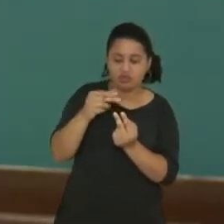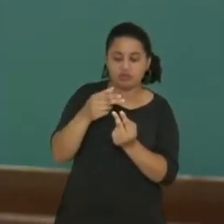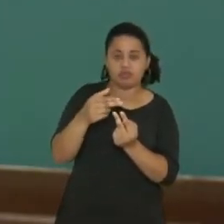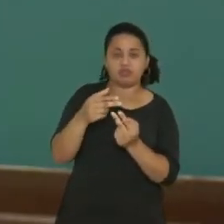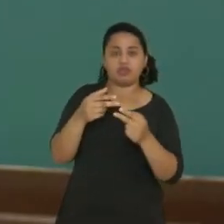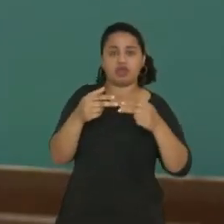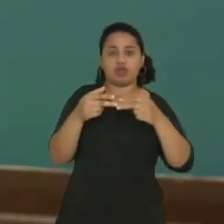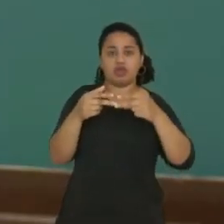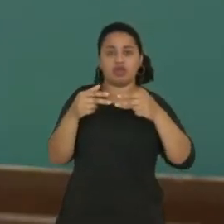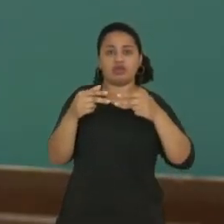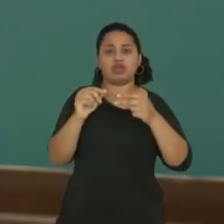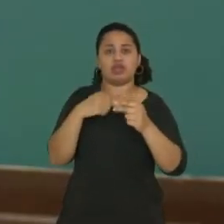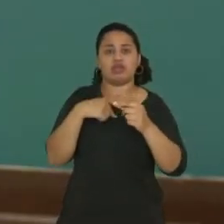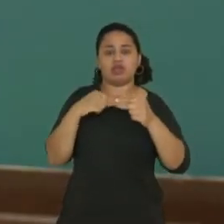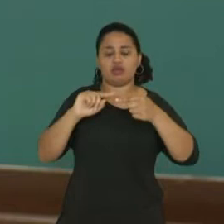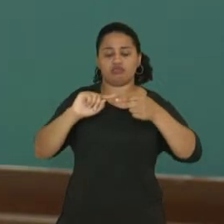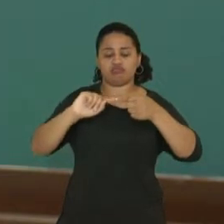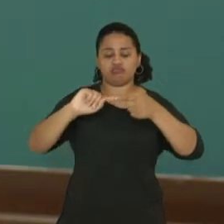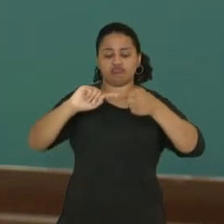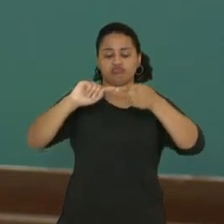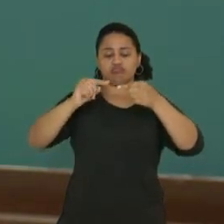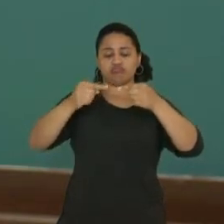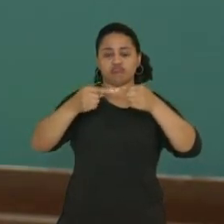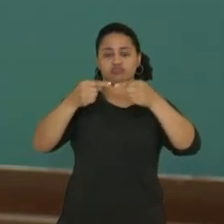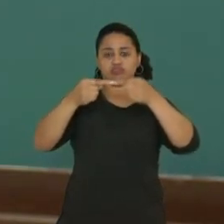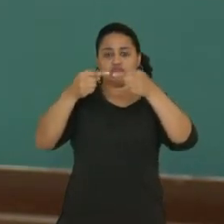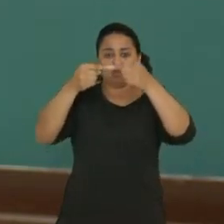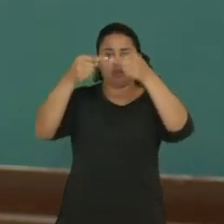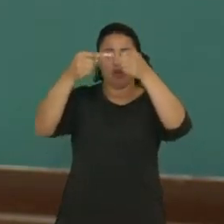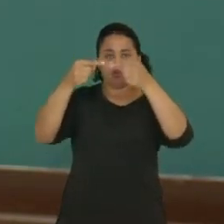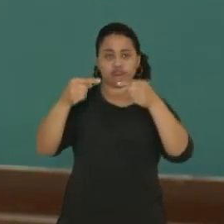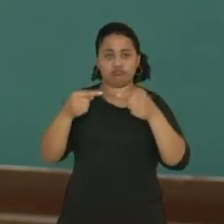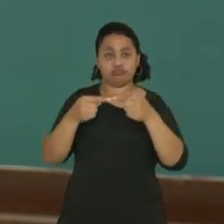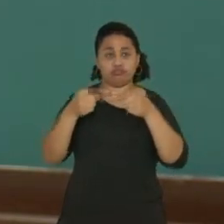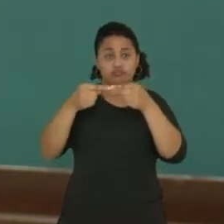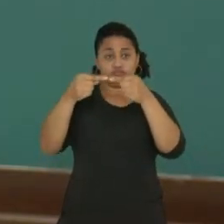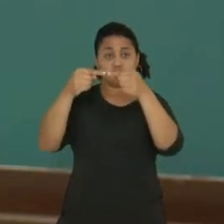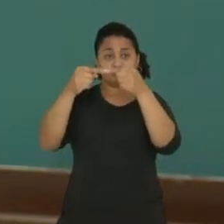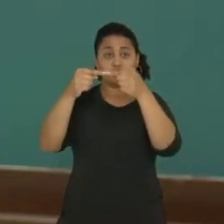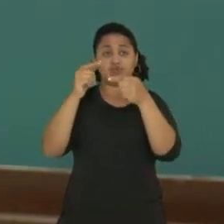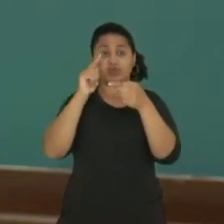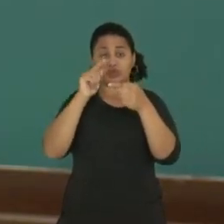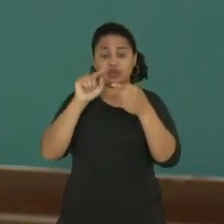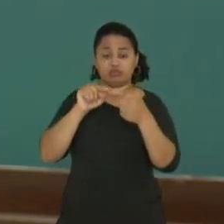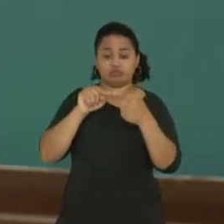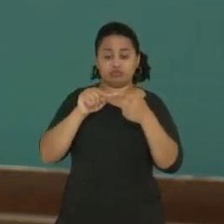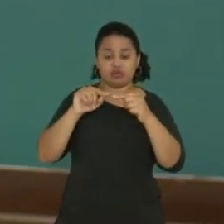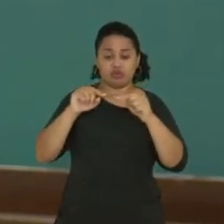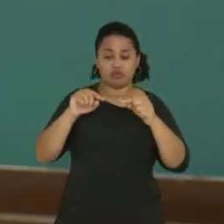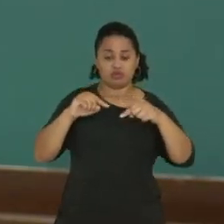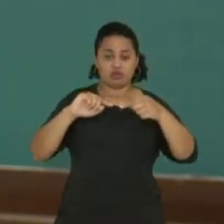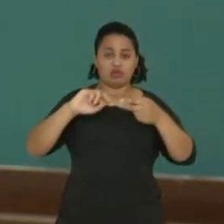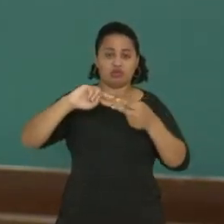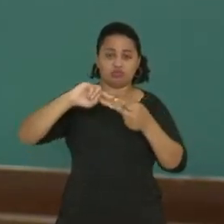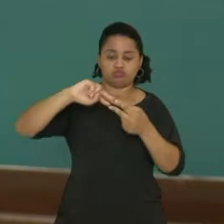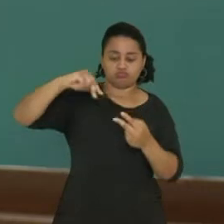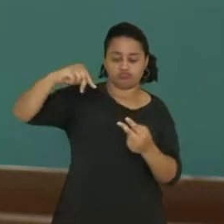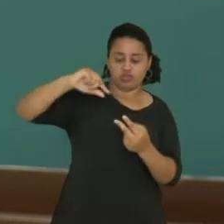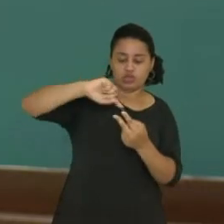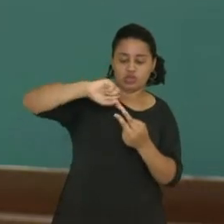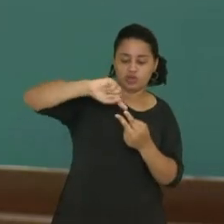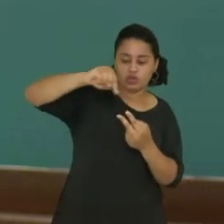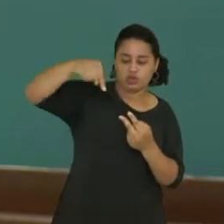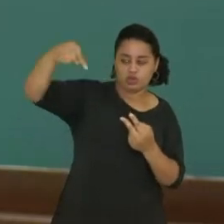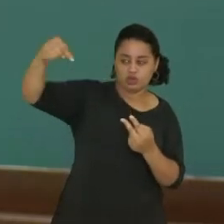ou também chamados de dupla hélice. Então, nós conseguimos observar aqui, ó, uma fita e